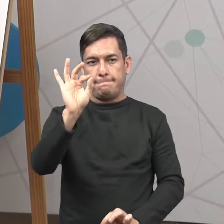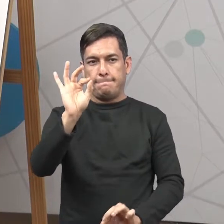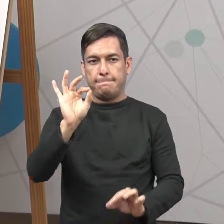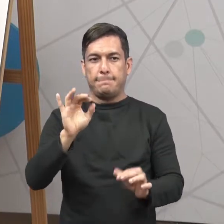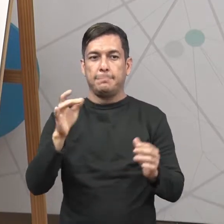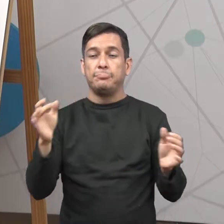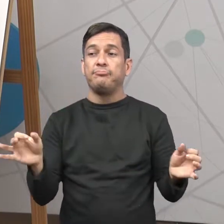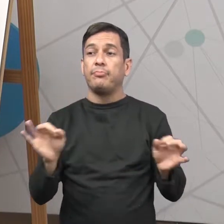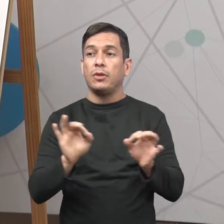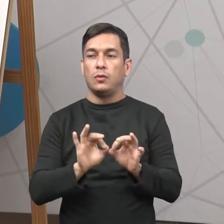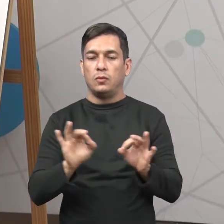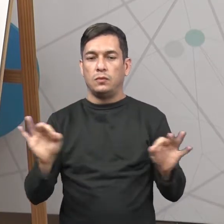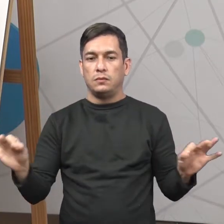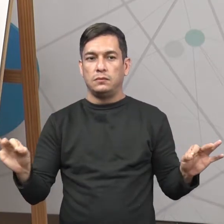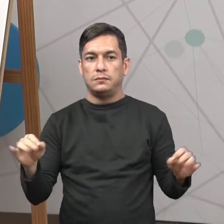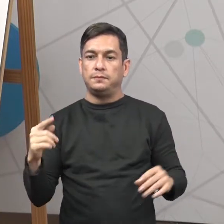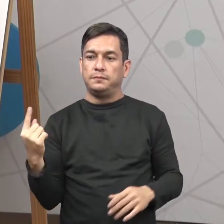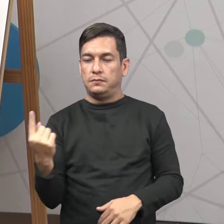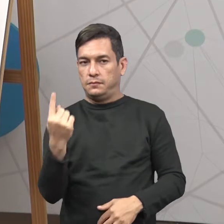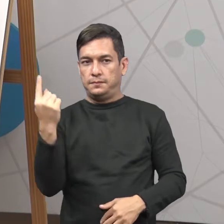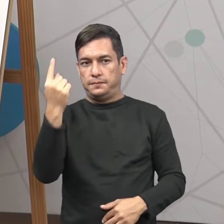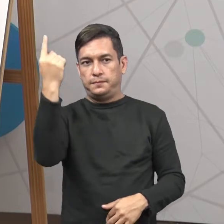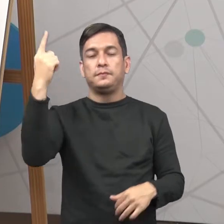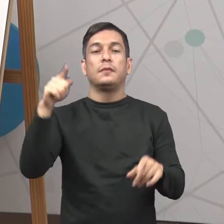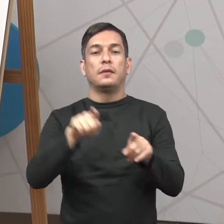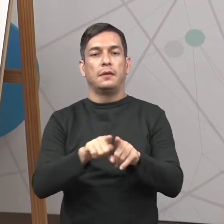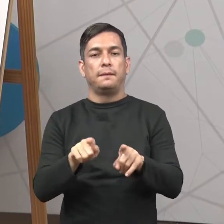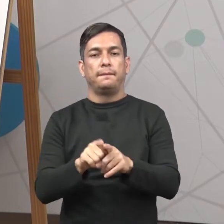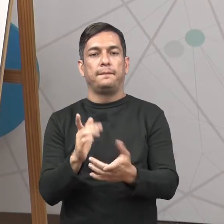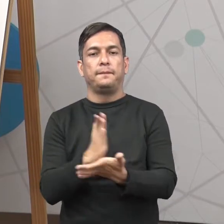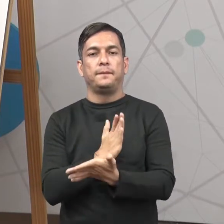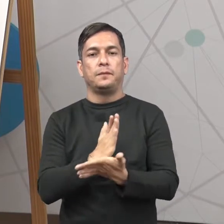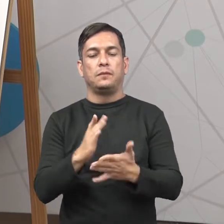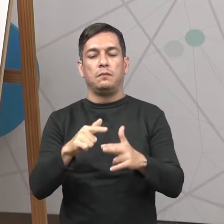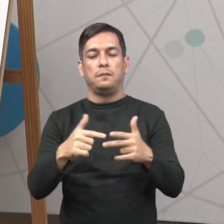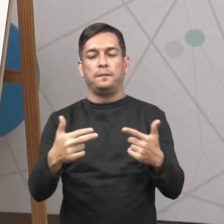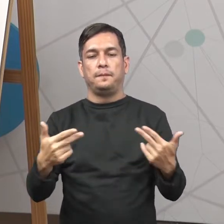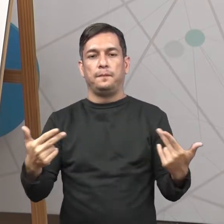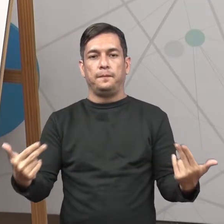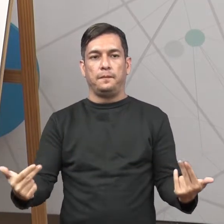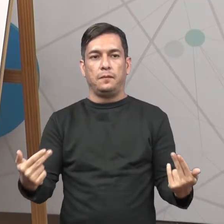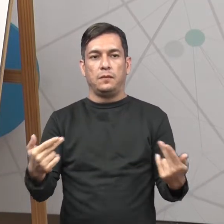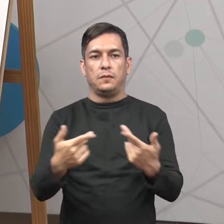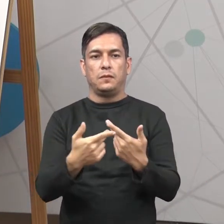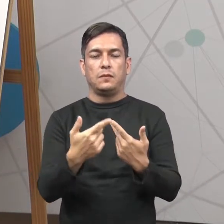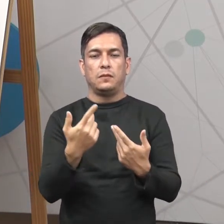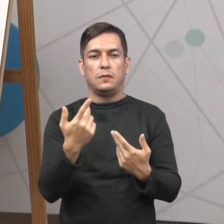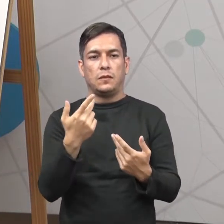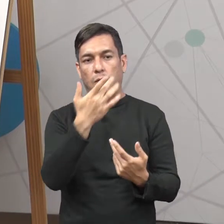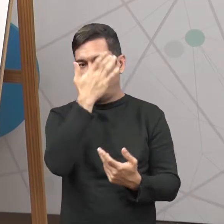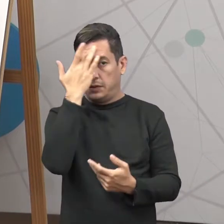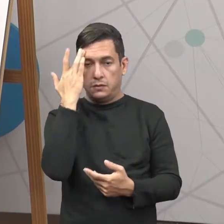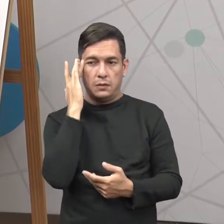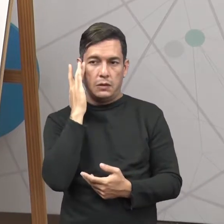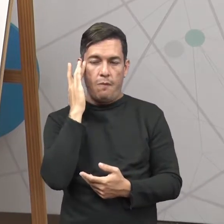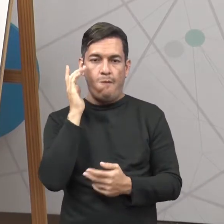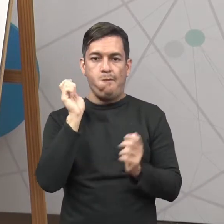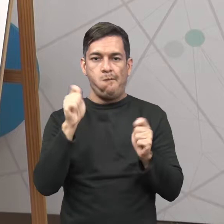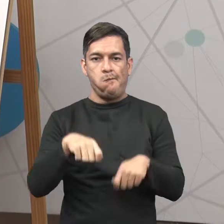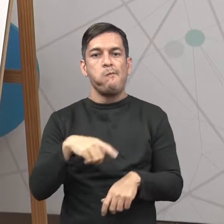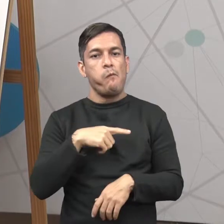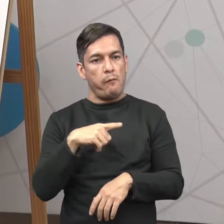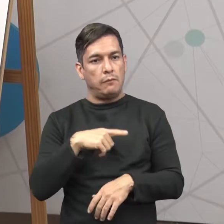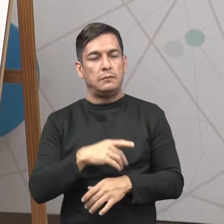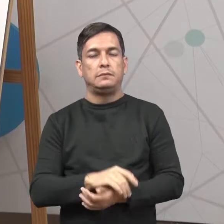o comprimento e a altura que alguns objetos, coisas ou pessoas podem